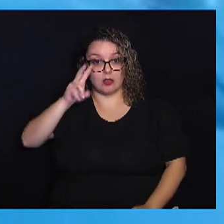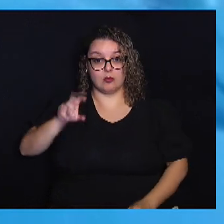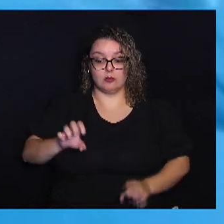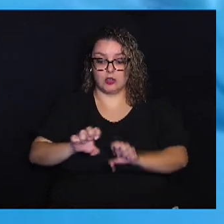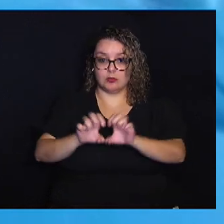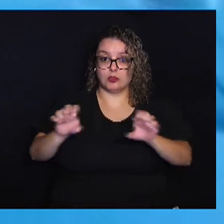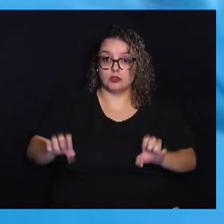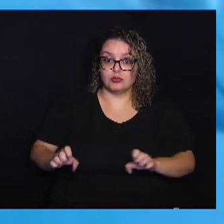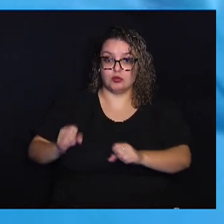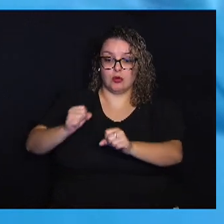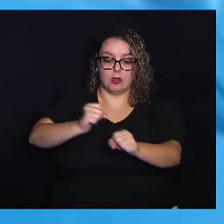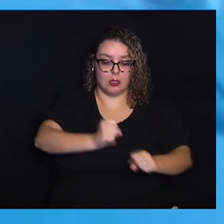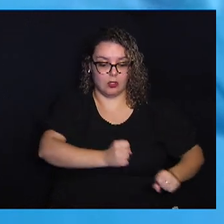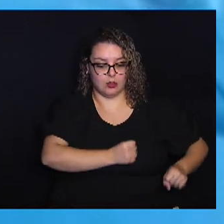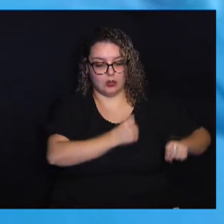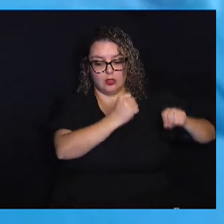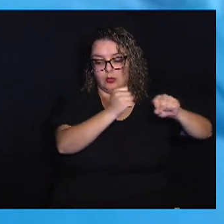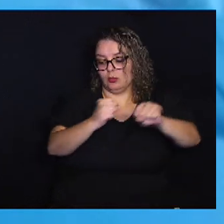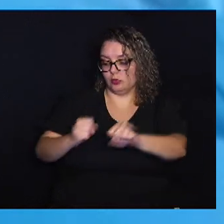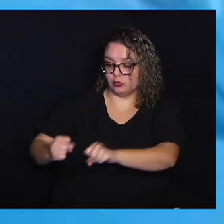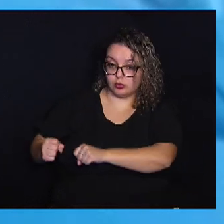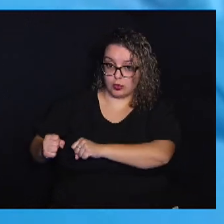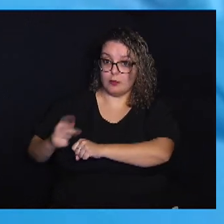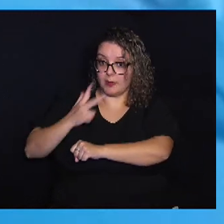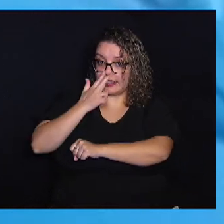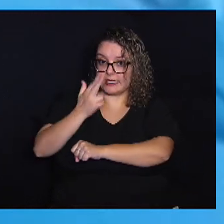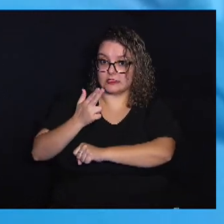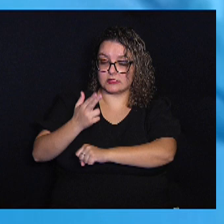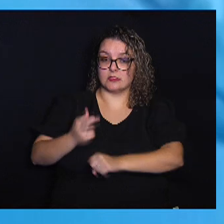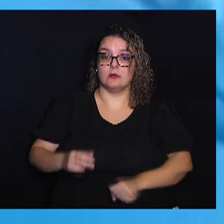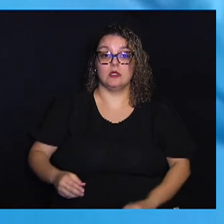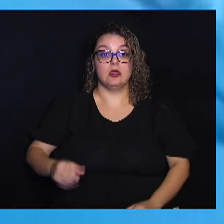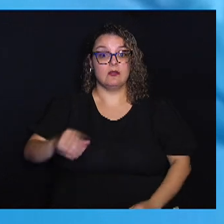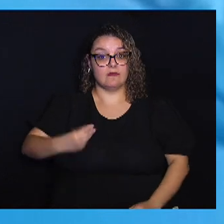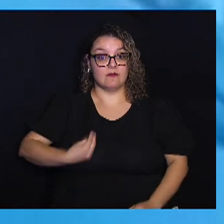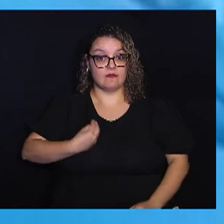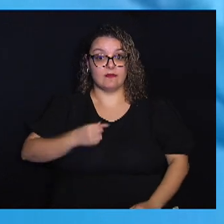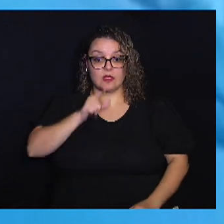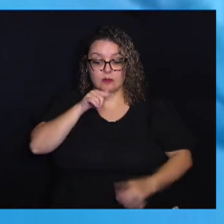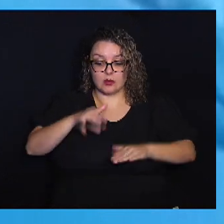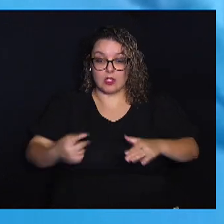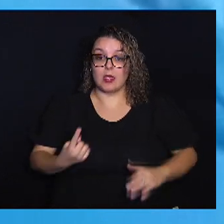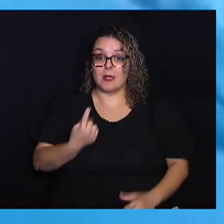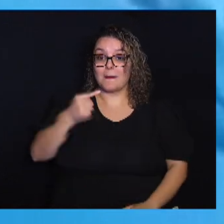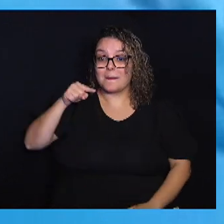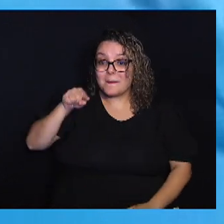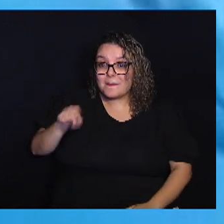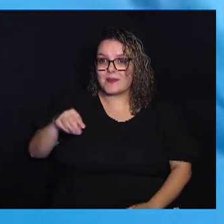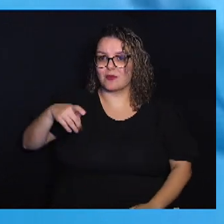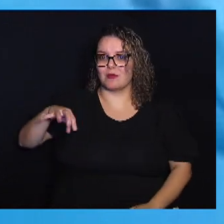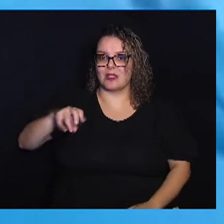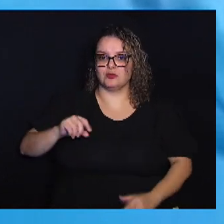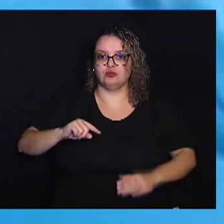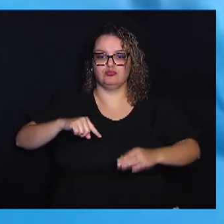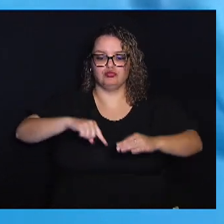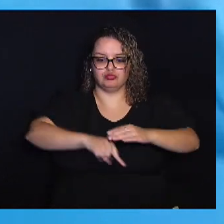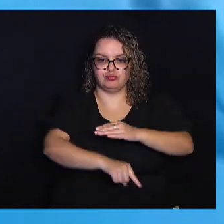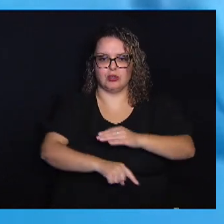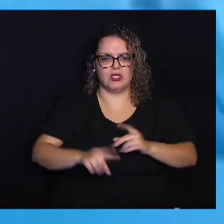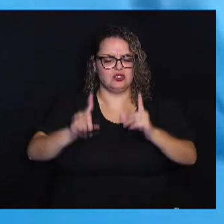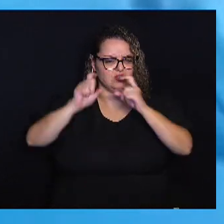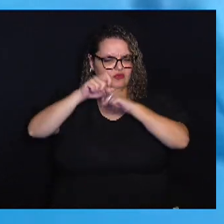de um remo. Por ser um peixe que vive no fundo do oceano, em até 1.000 metros de profundidade, raramente é visto